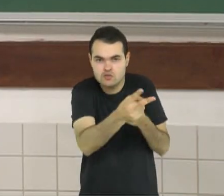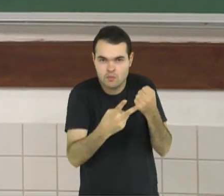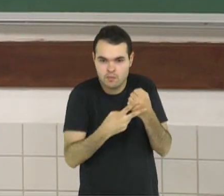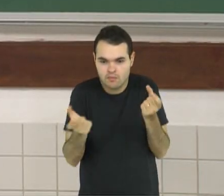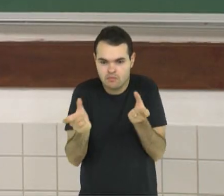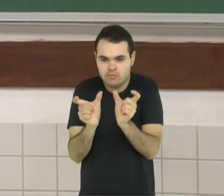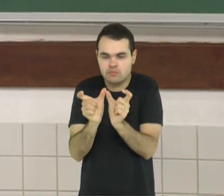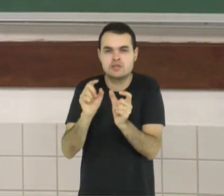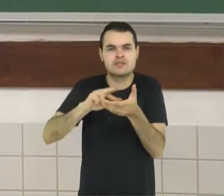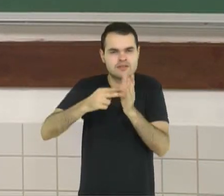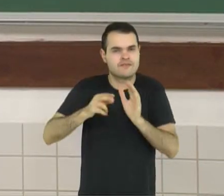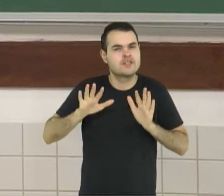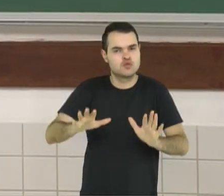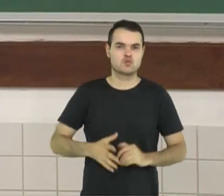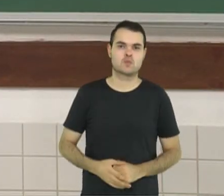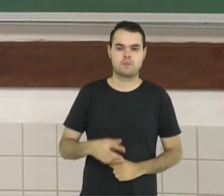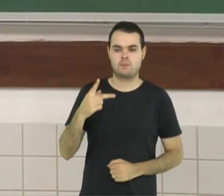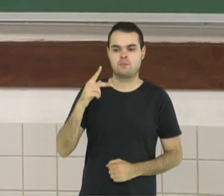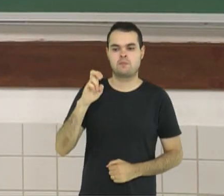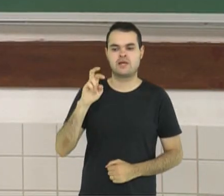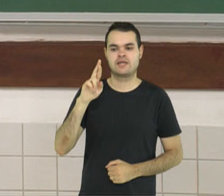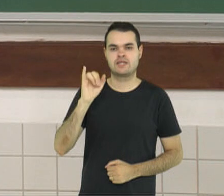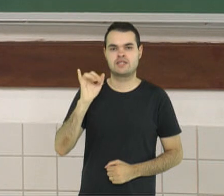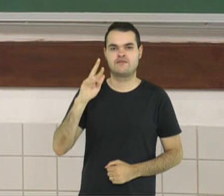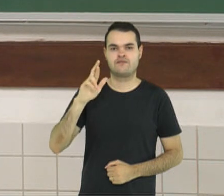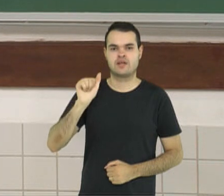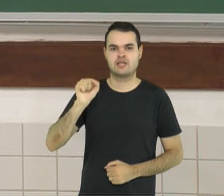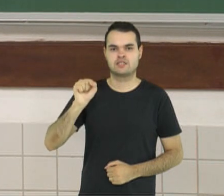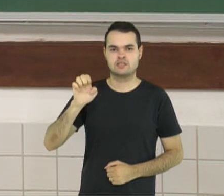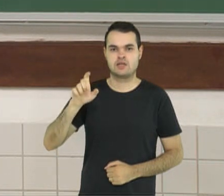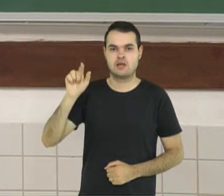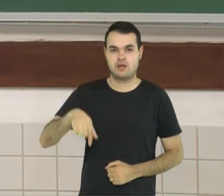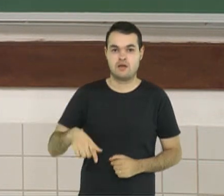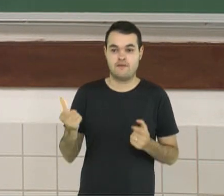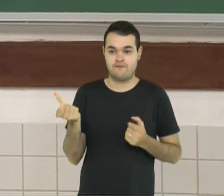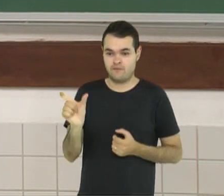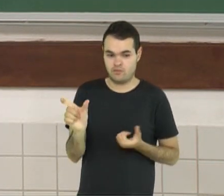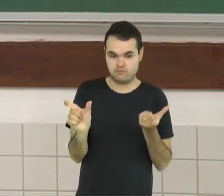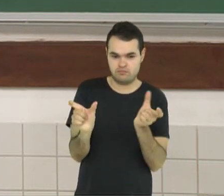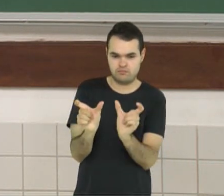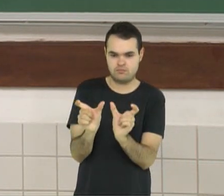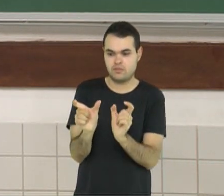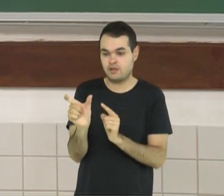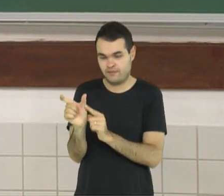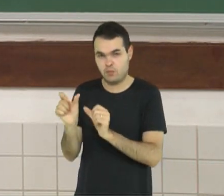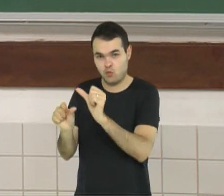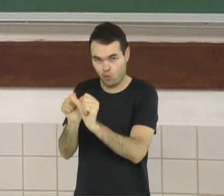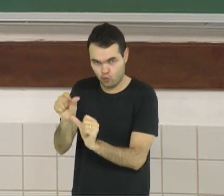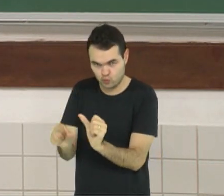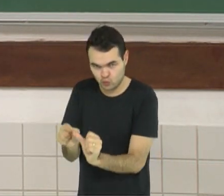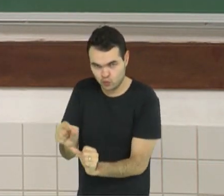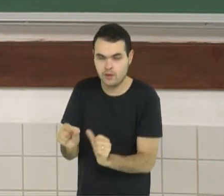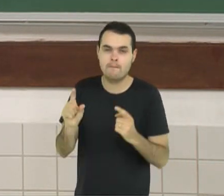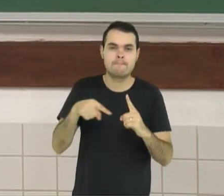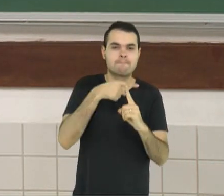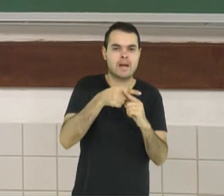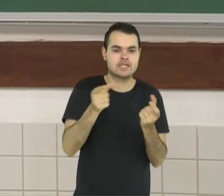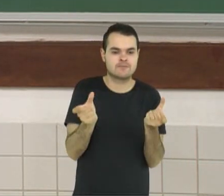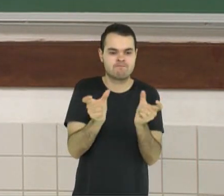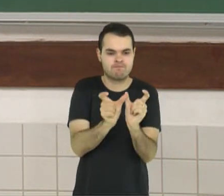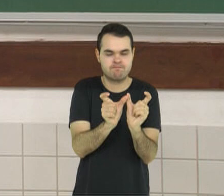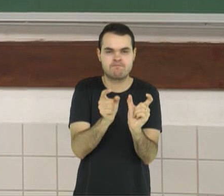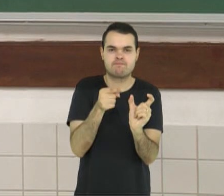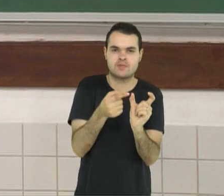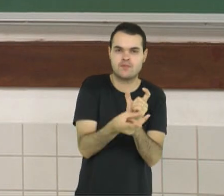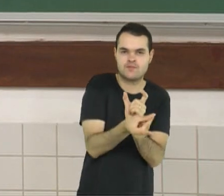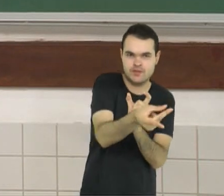a perífrase verbal, pessoal. É quando você pega um verbo, conjuga-o, mais um verbo no infinitivo, ok? Seriam dois